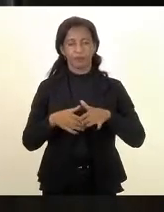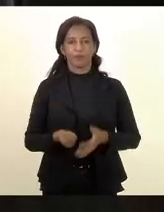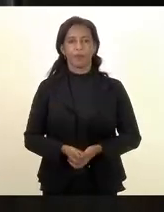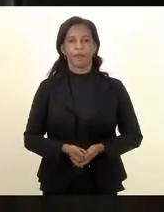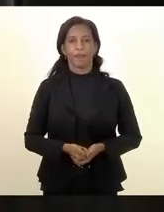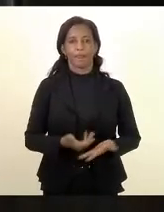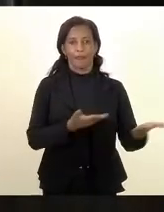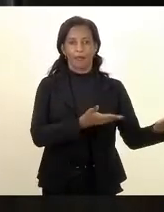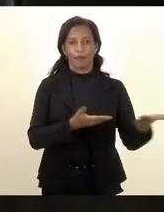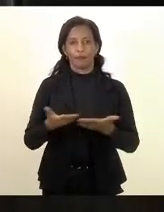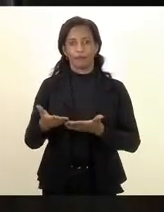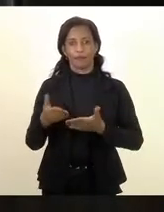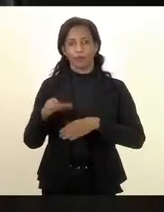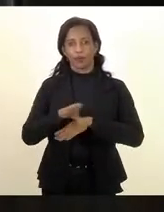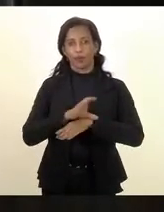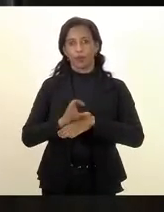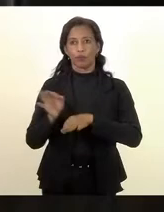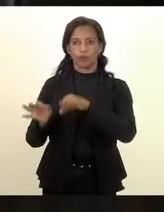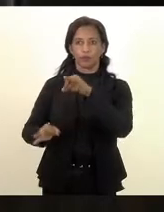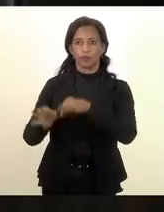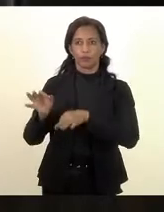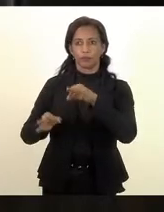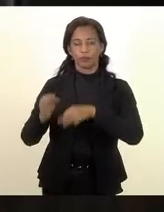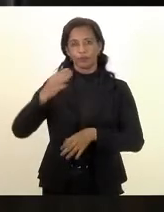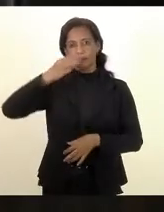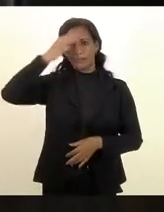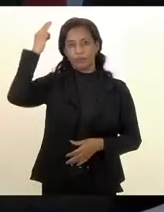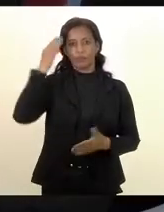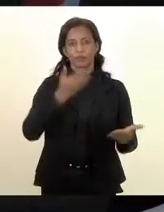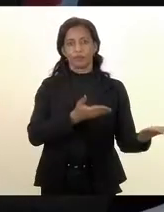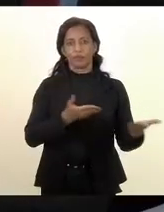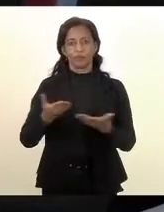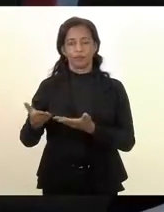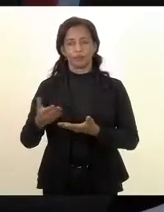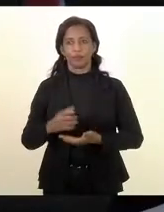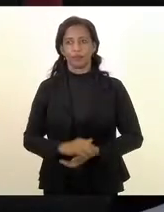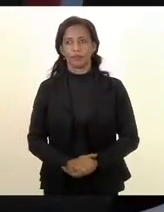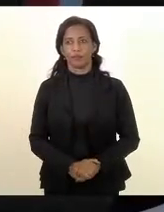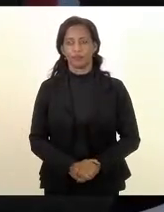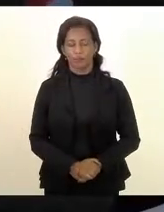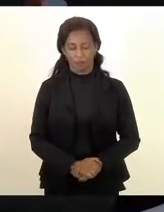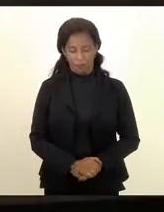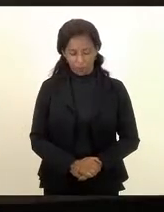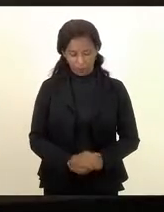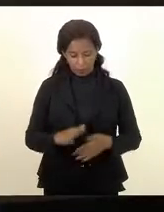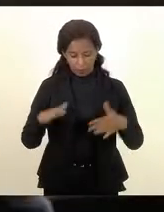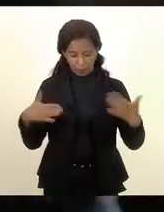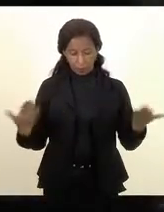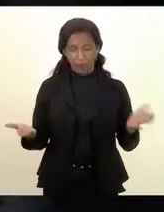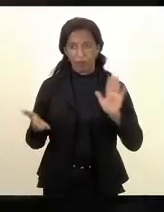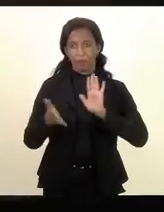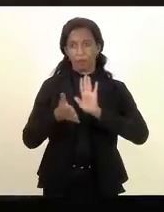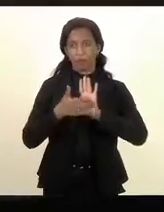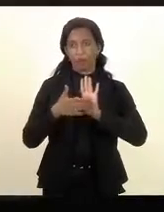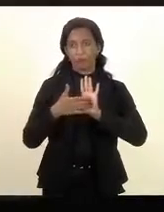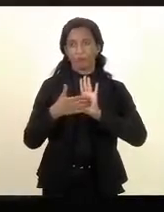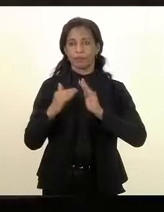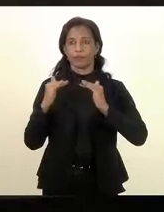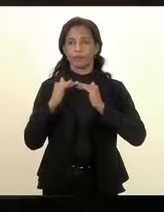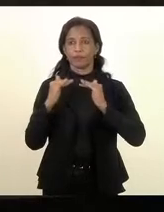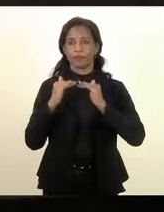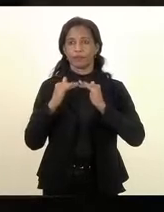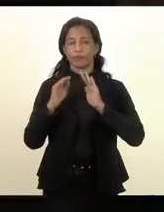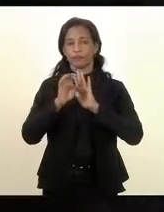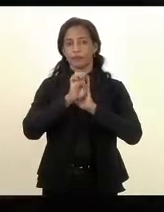parecer pela comissão de constituição e justiça deputado Márcio Pacheco Senhora Presidente parecer as emendas de plenário favorável